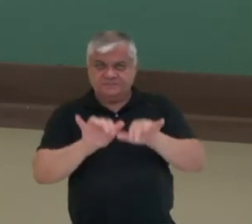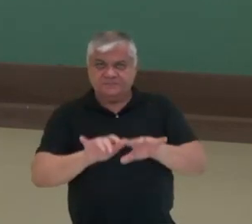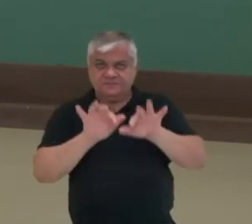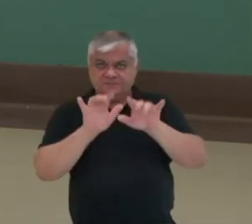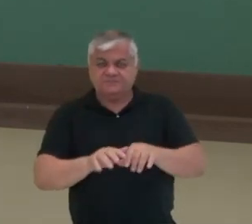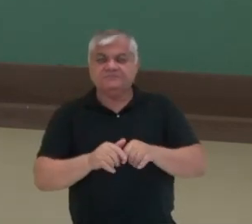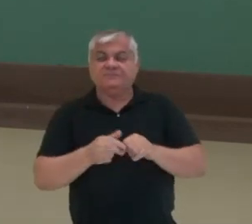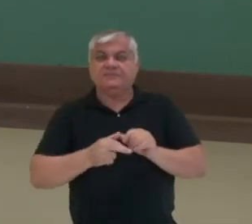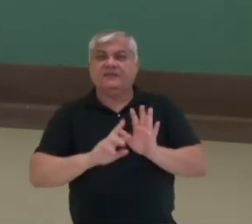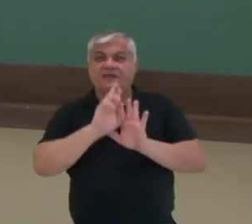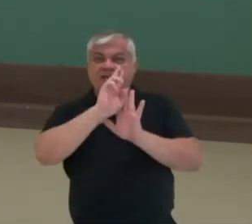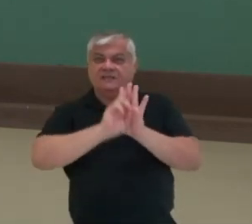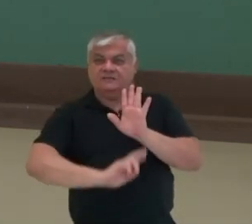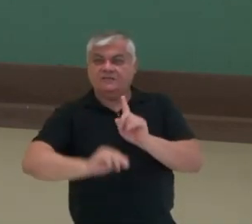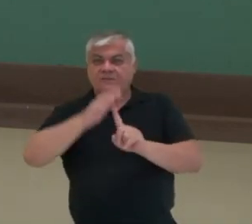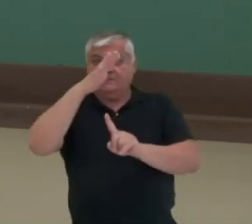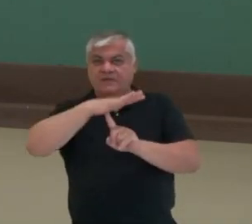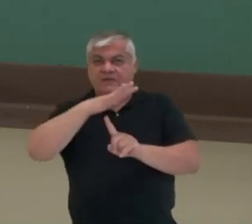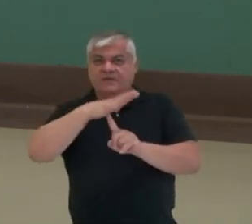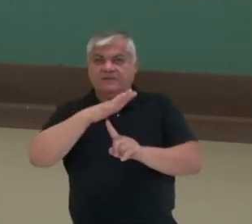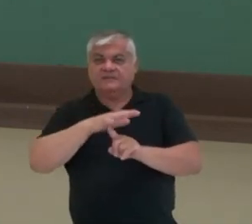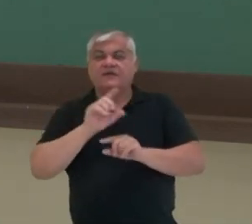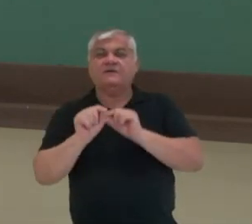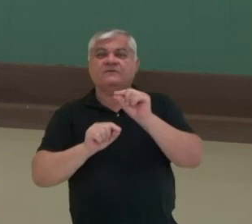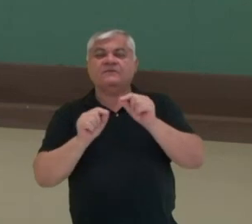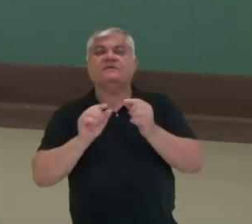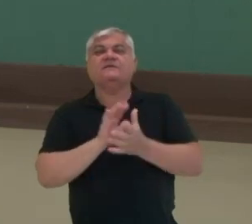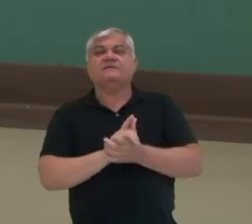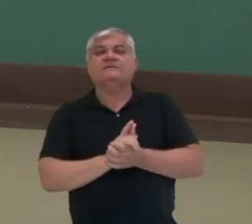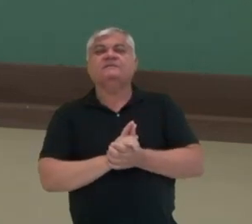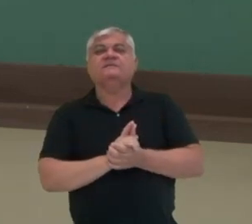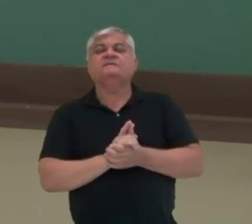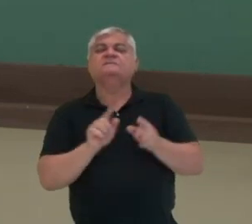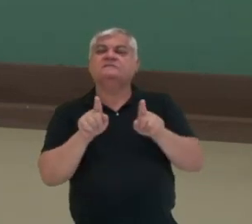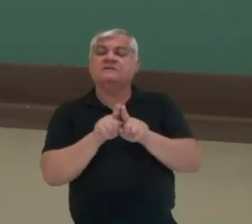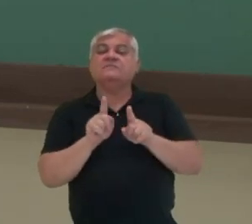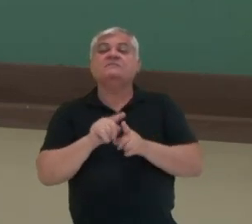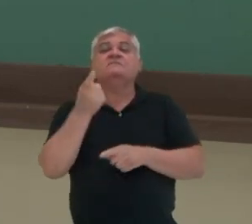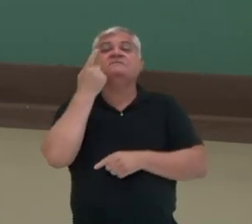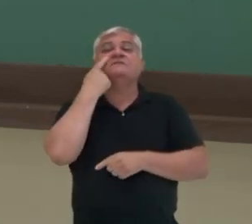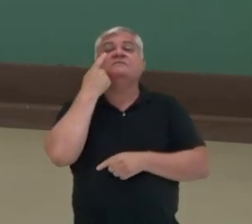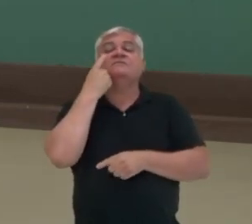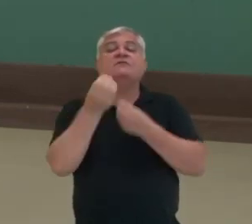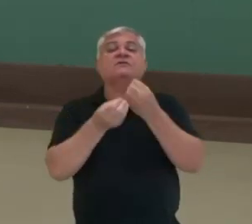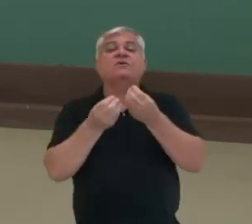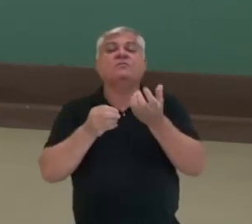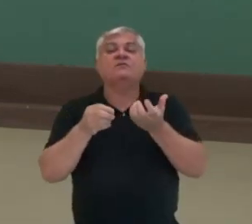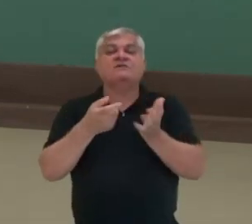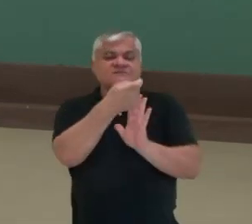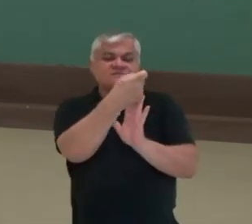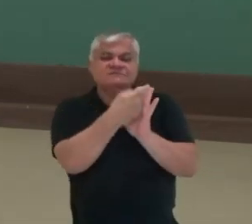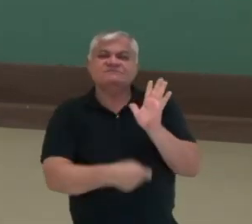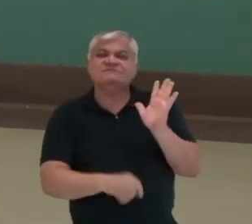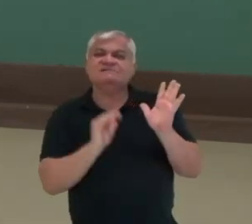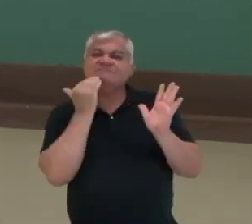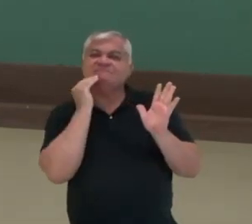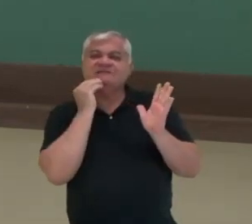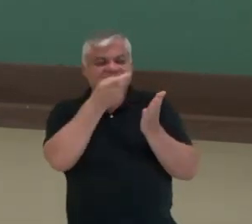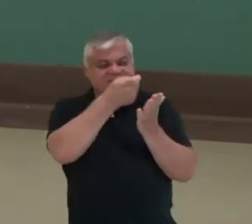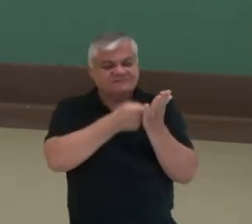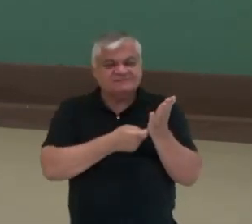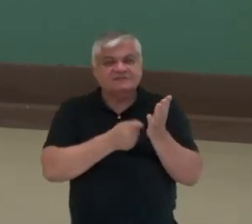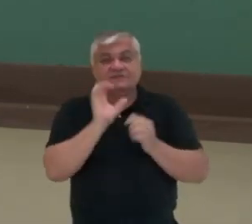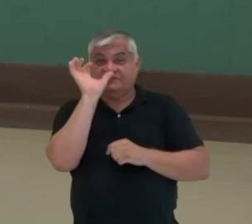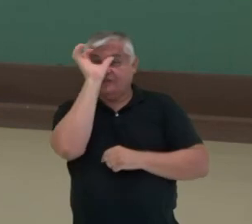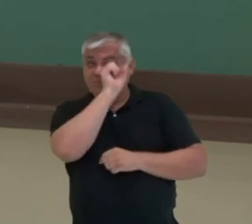Redação Paraná. E finalmente, né, vamos ver o rascunho feito. Então, no que aprendemos,